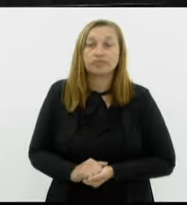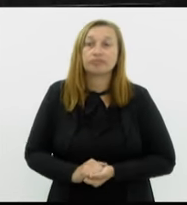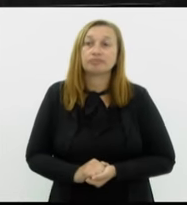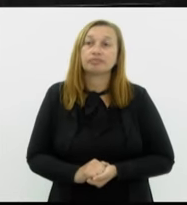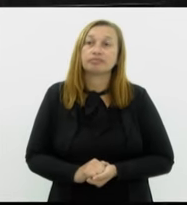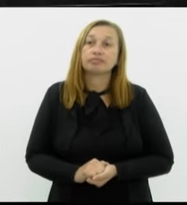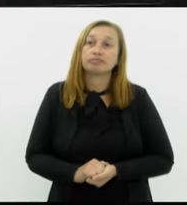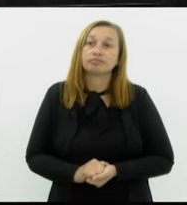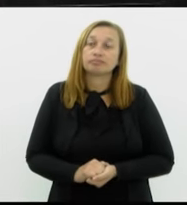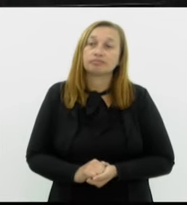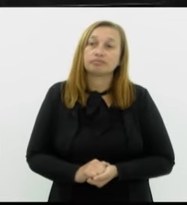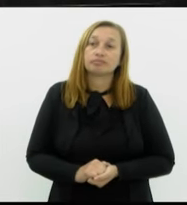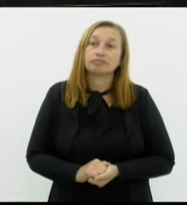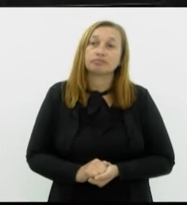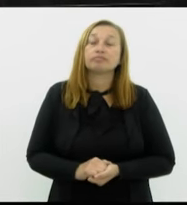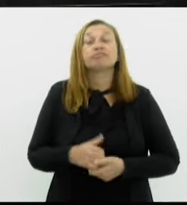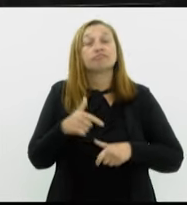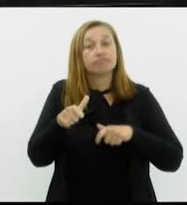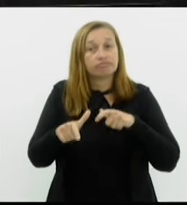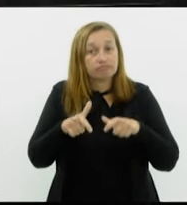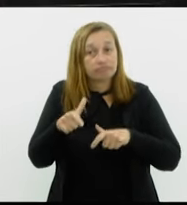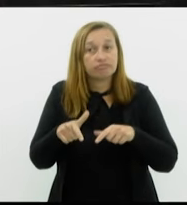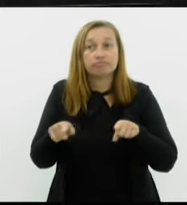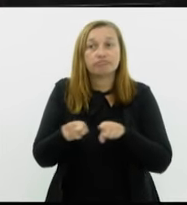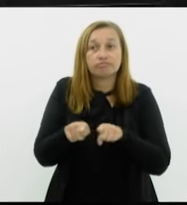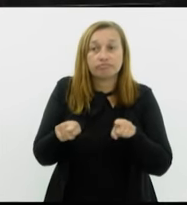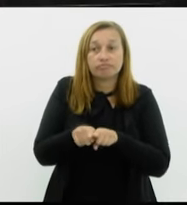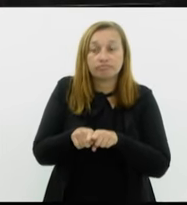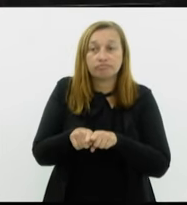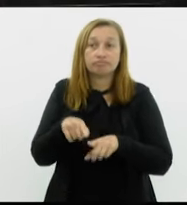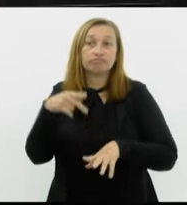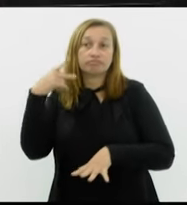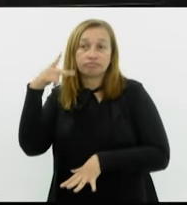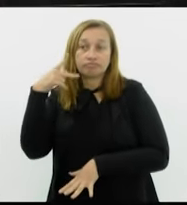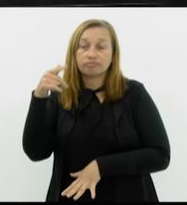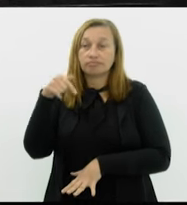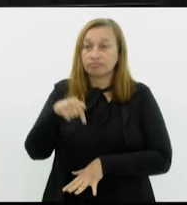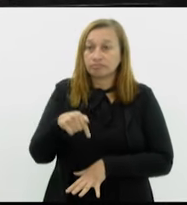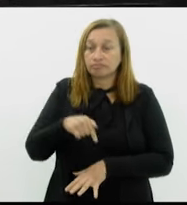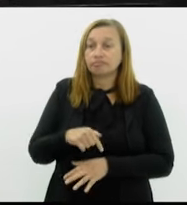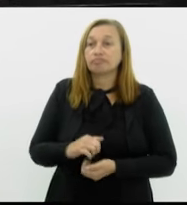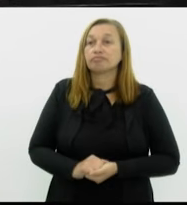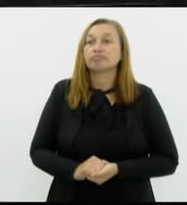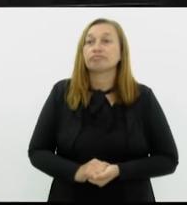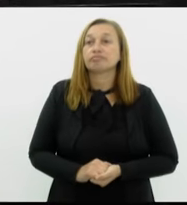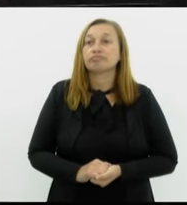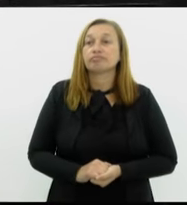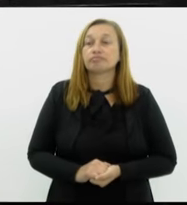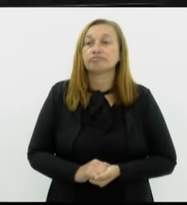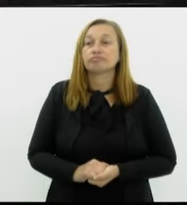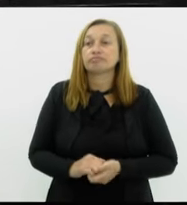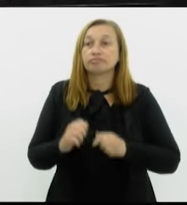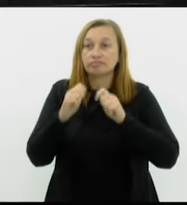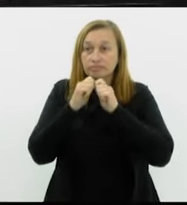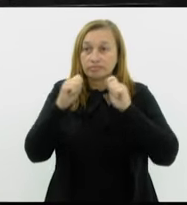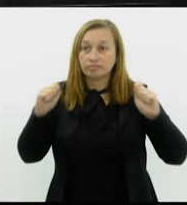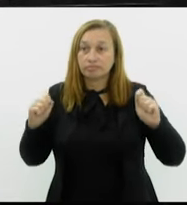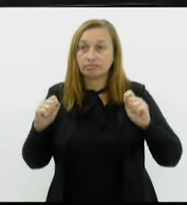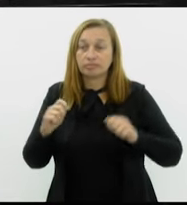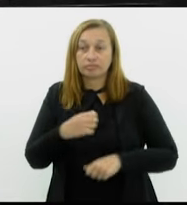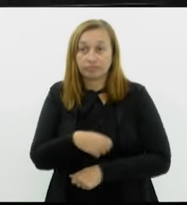que trabalha também aqui no Parlamento Fluminense, na assessoria